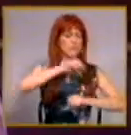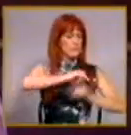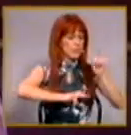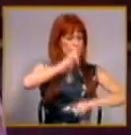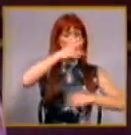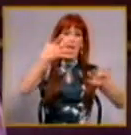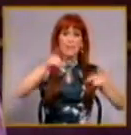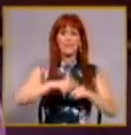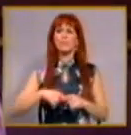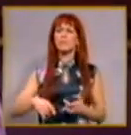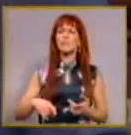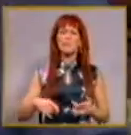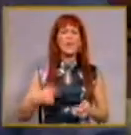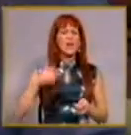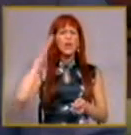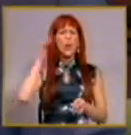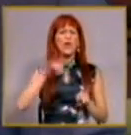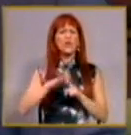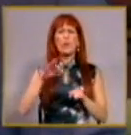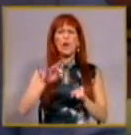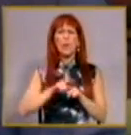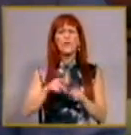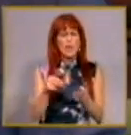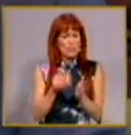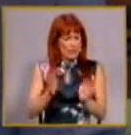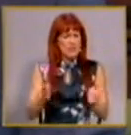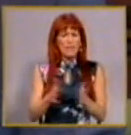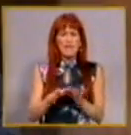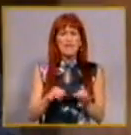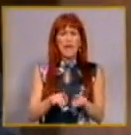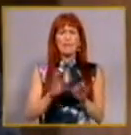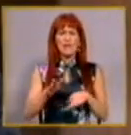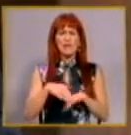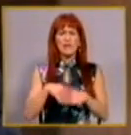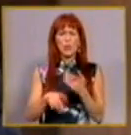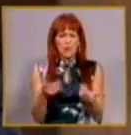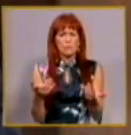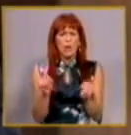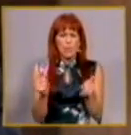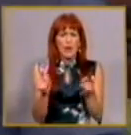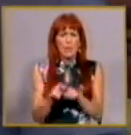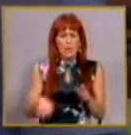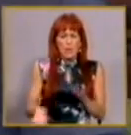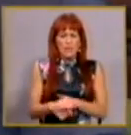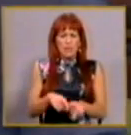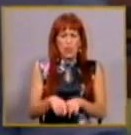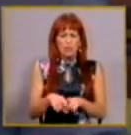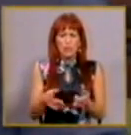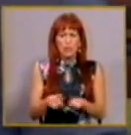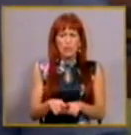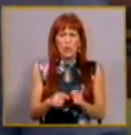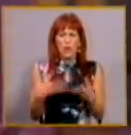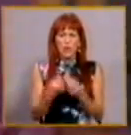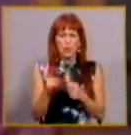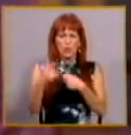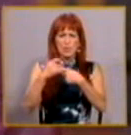devia ter esperado. Eu acho que não, o PS não só devia ter esperado, como deve fazer aquilo que faz bem, que é uma pressão política, é junto